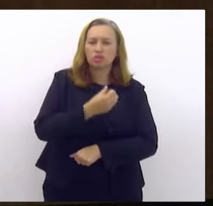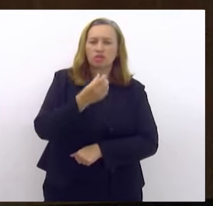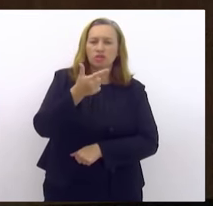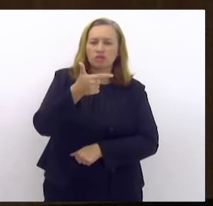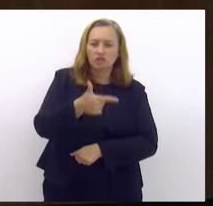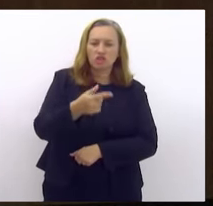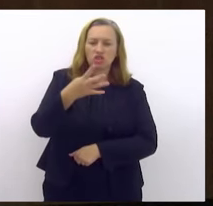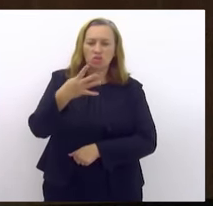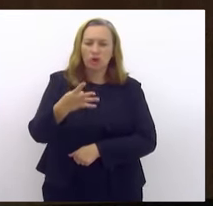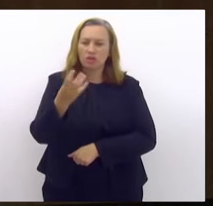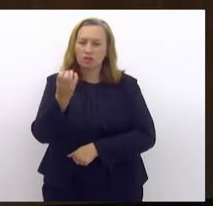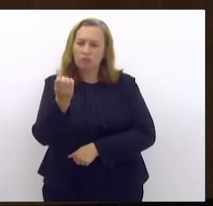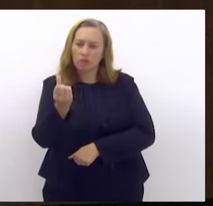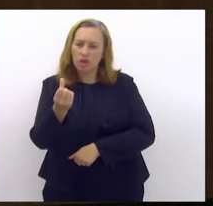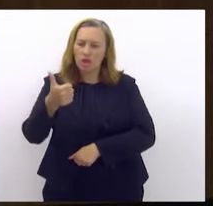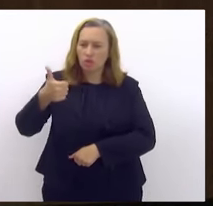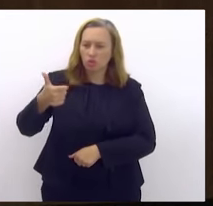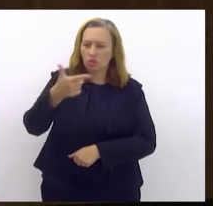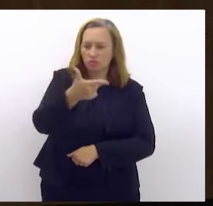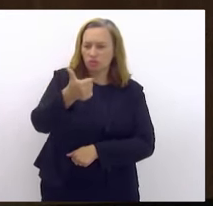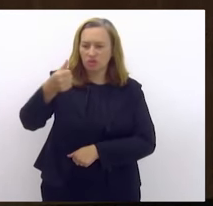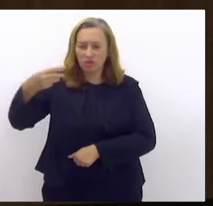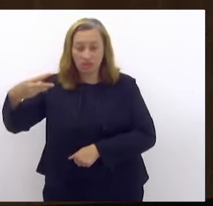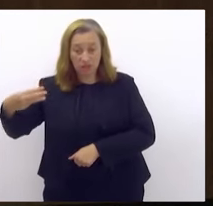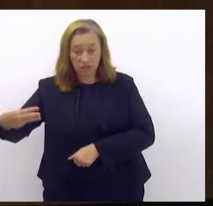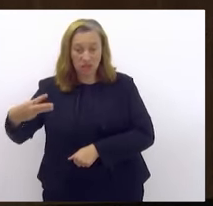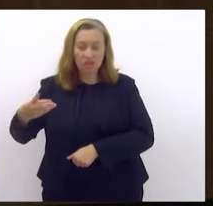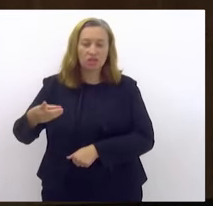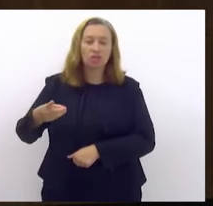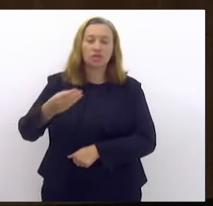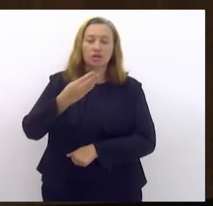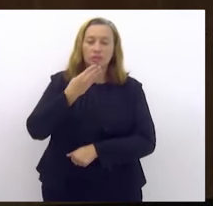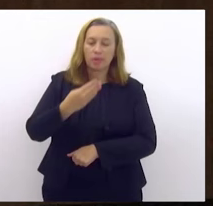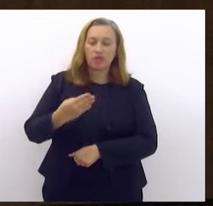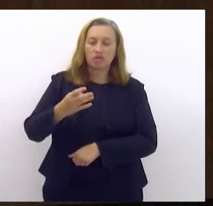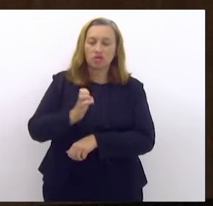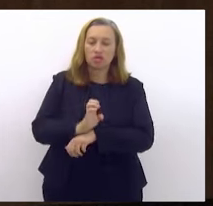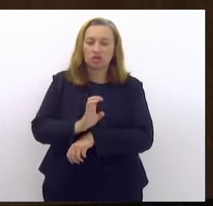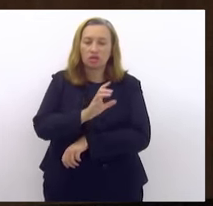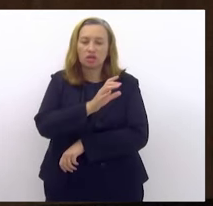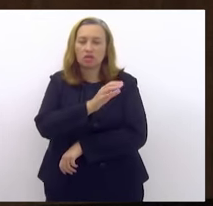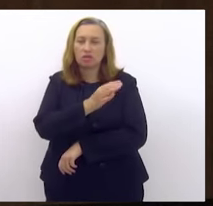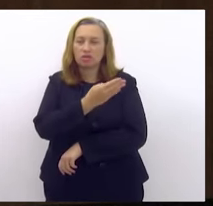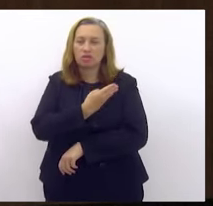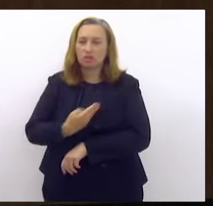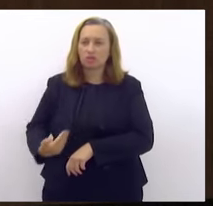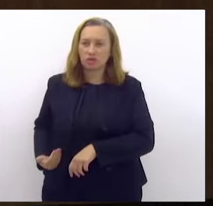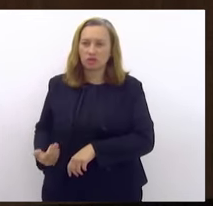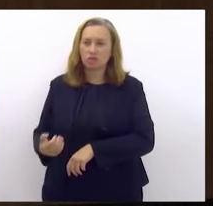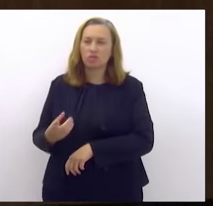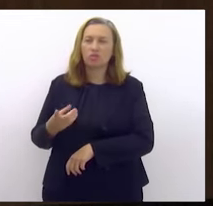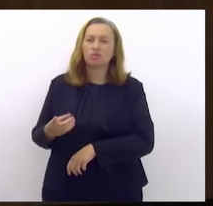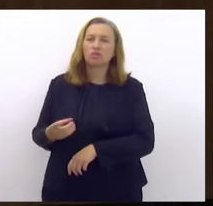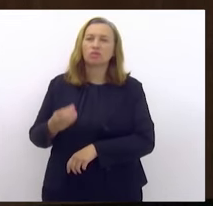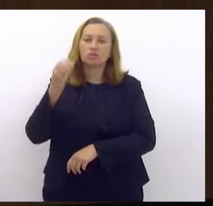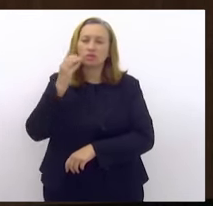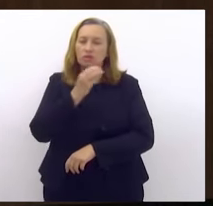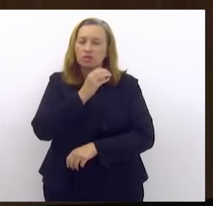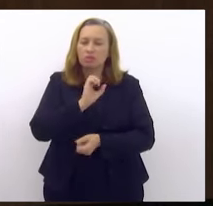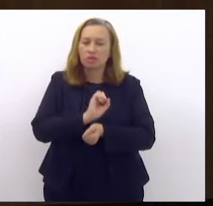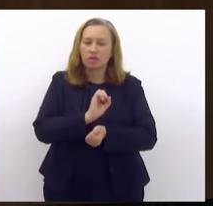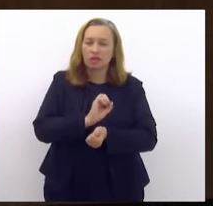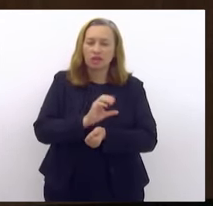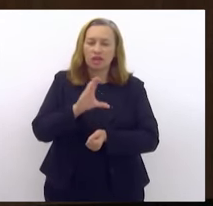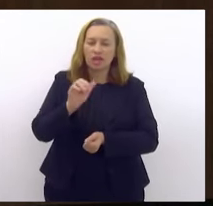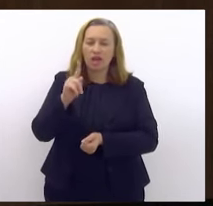de 2023, que solicita ao senhor governador do Estado do Rio de Janeiro as providências inerentes à parametrização dos cargos dos